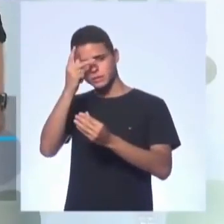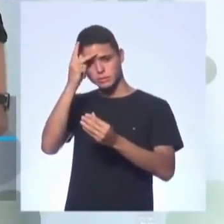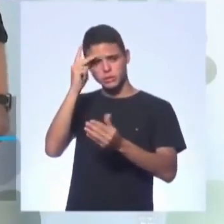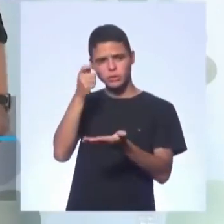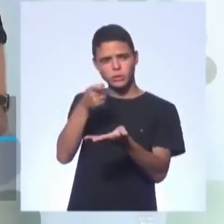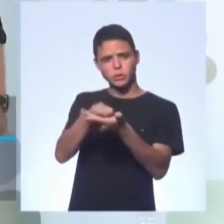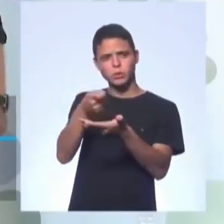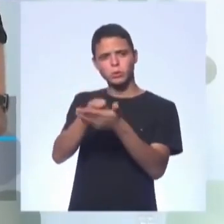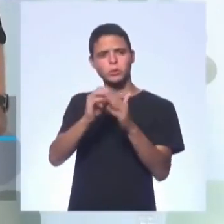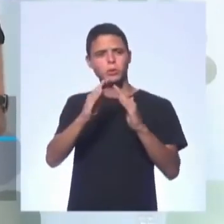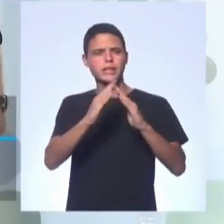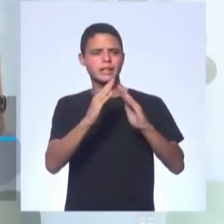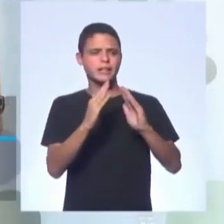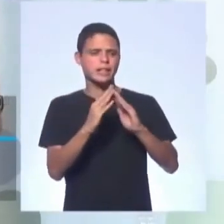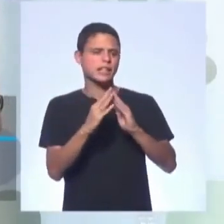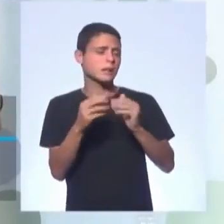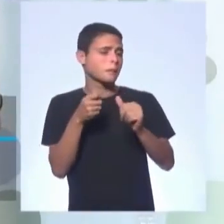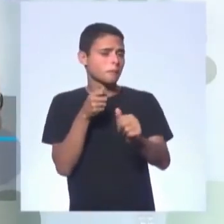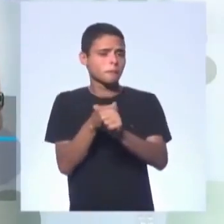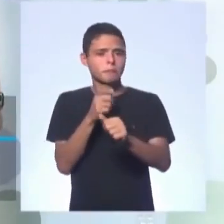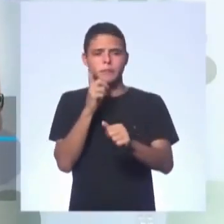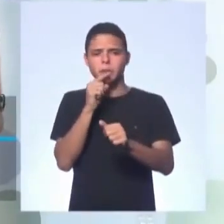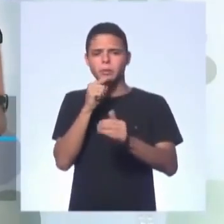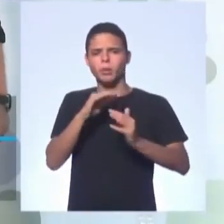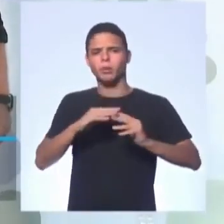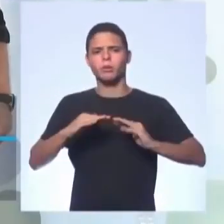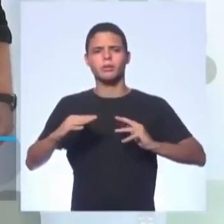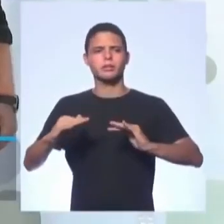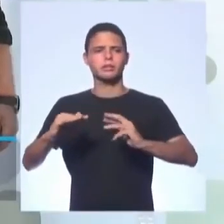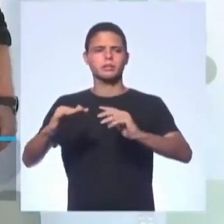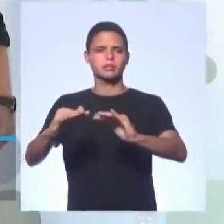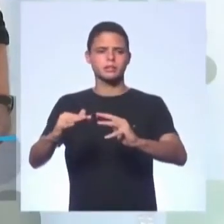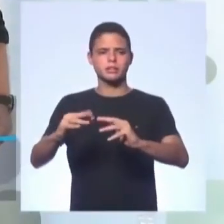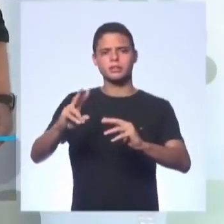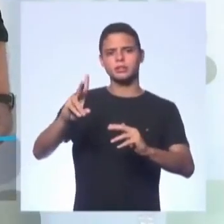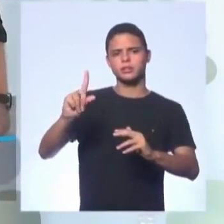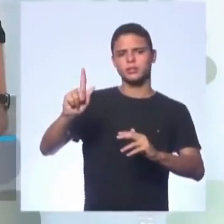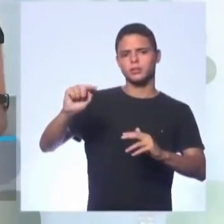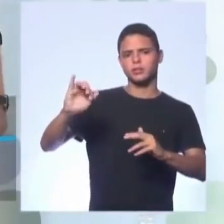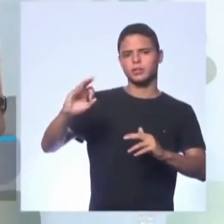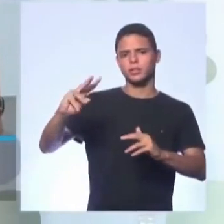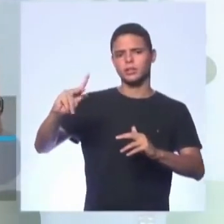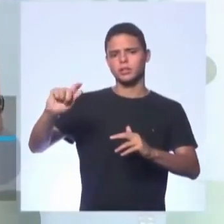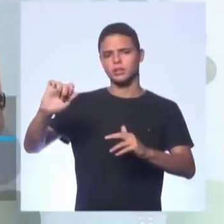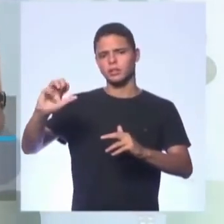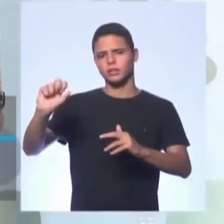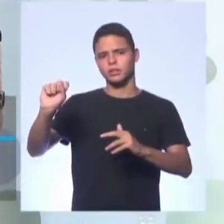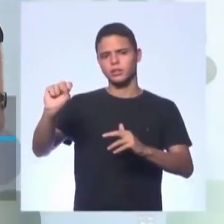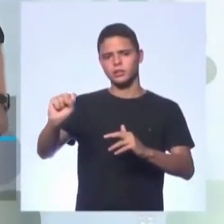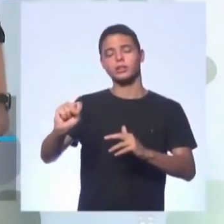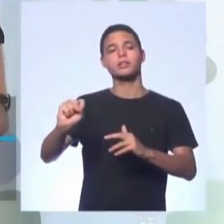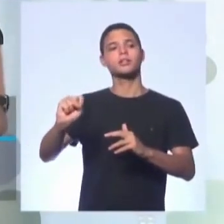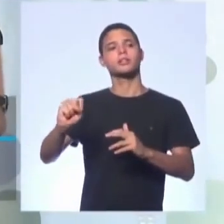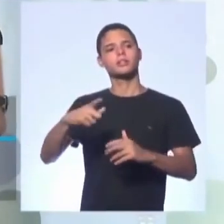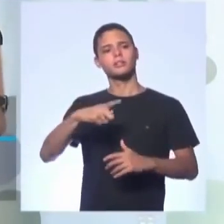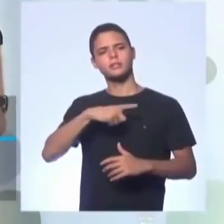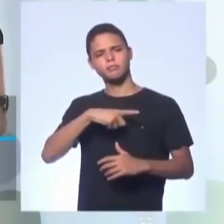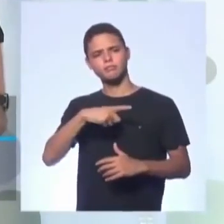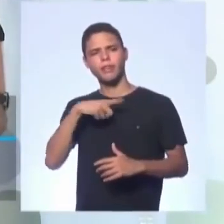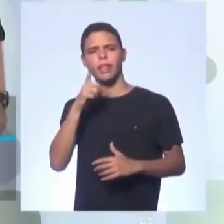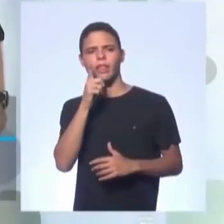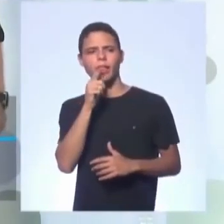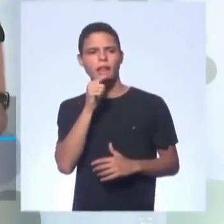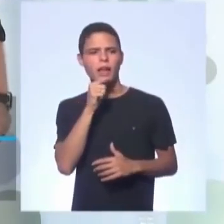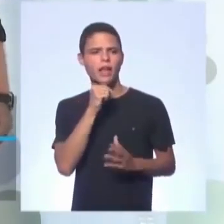né, próximas aí dos rios, né, que a gente denomina aí de várzeas, né, porque são regiões na qual, quando há um